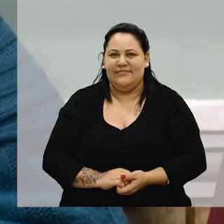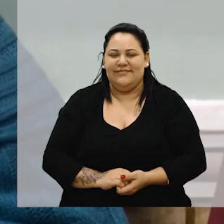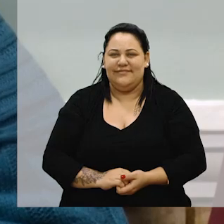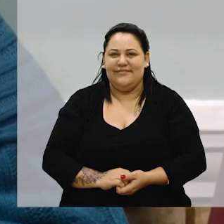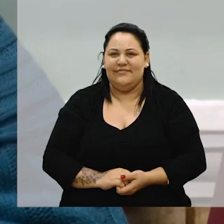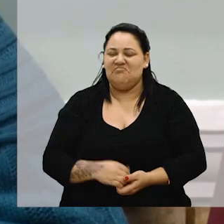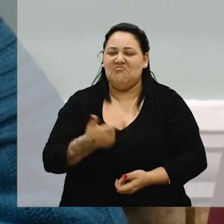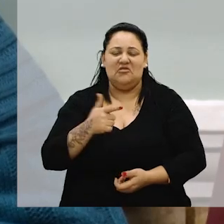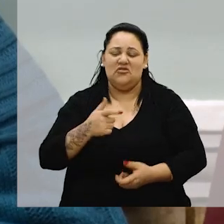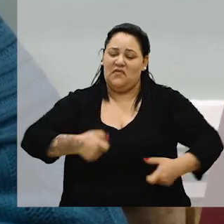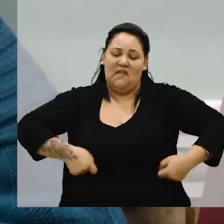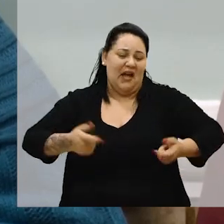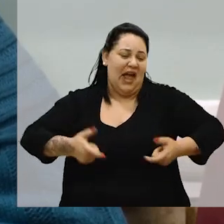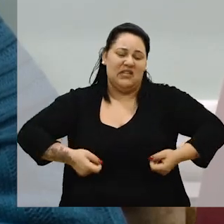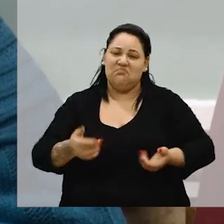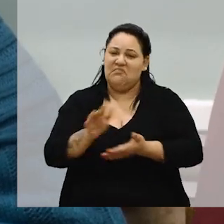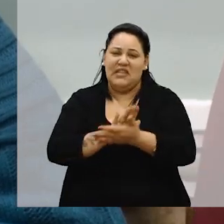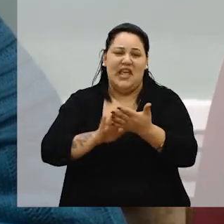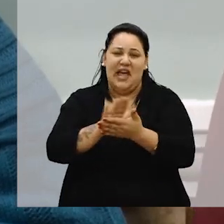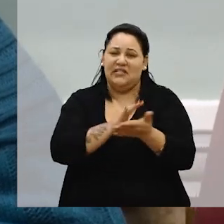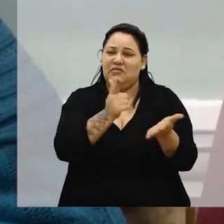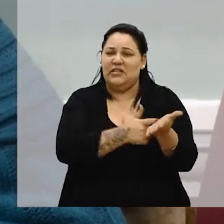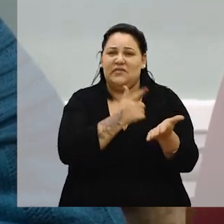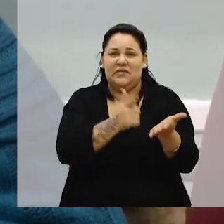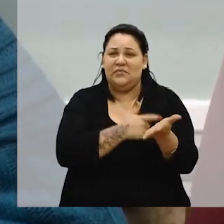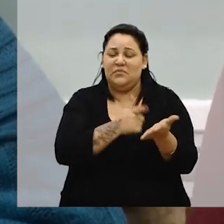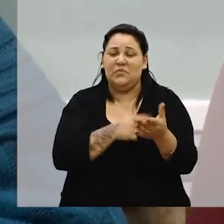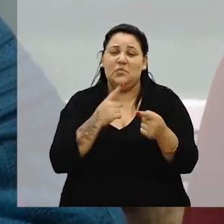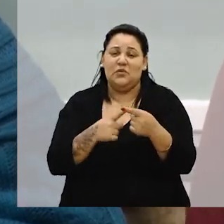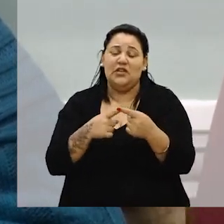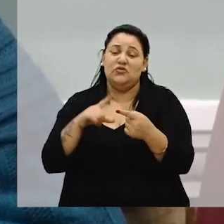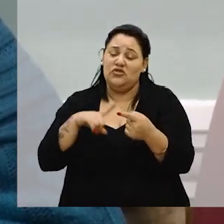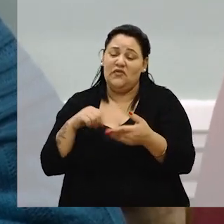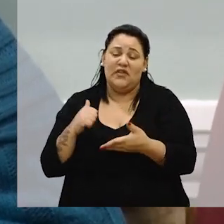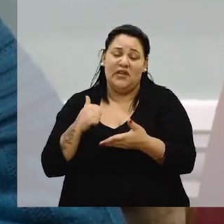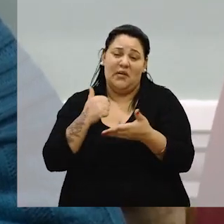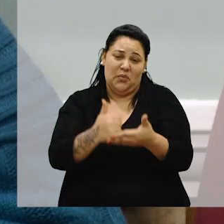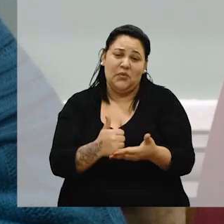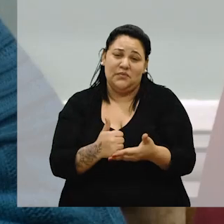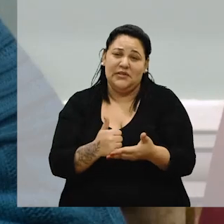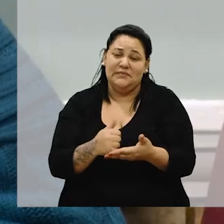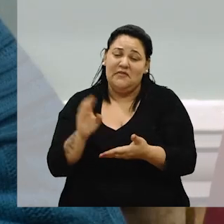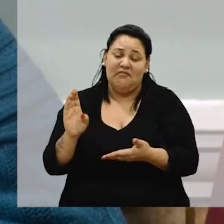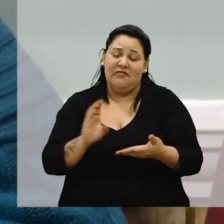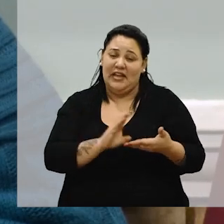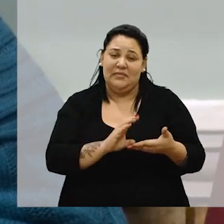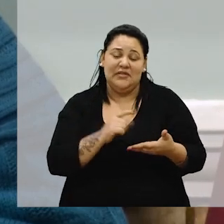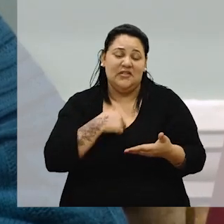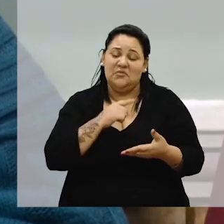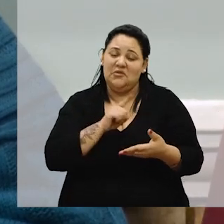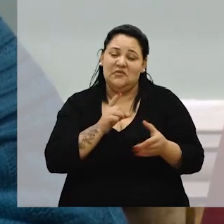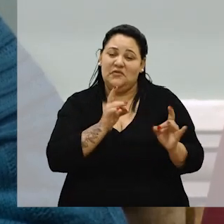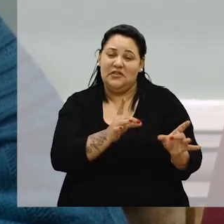vendi. Eu não tive gasto nenhum com o meu livro. Financiarte me deu os recursos.